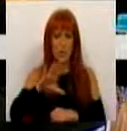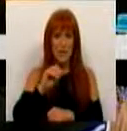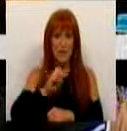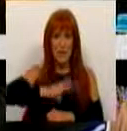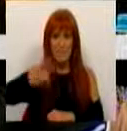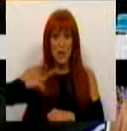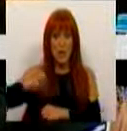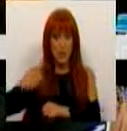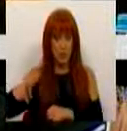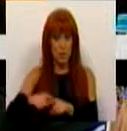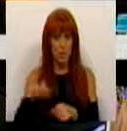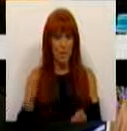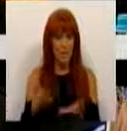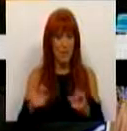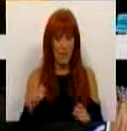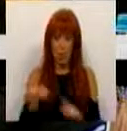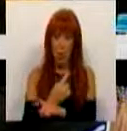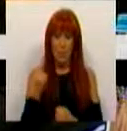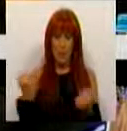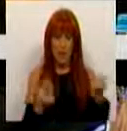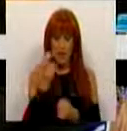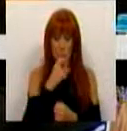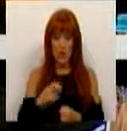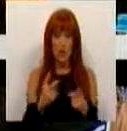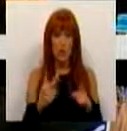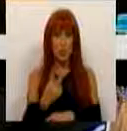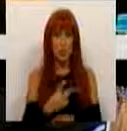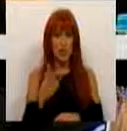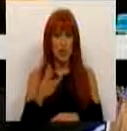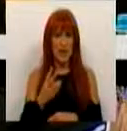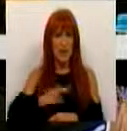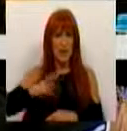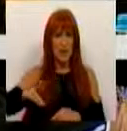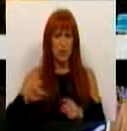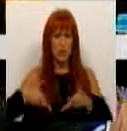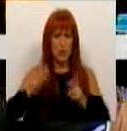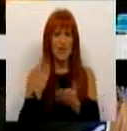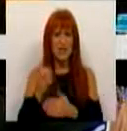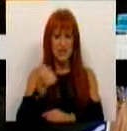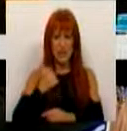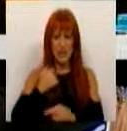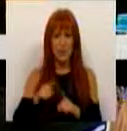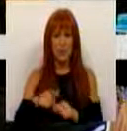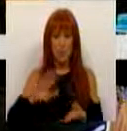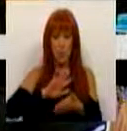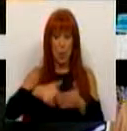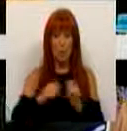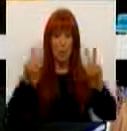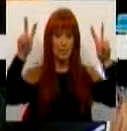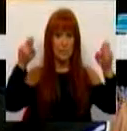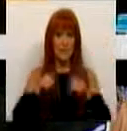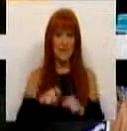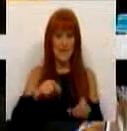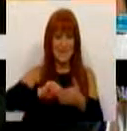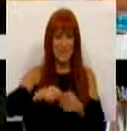milhões de euros. O incentivo à aquisição de veículos elétricos com 2,3 milhões de euros já está disponível desde sábado. O programa, entre aspas,